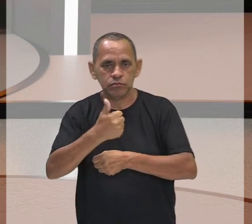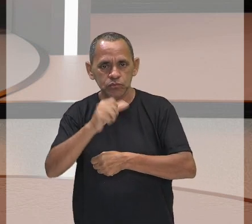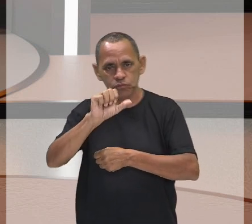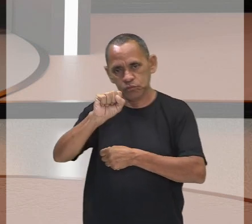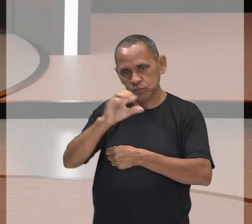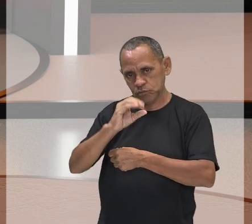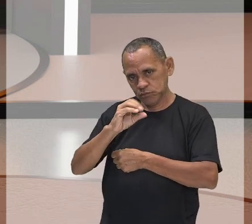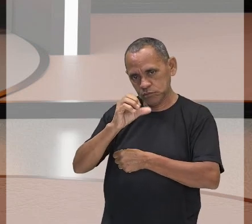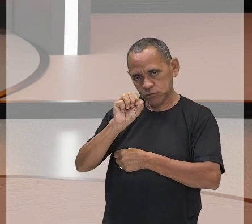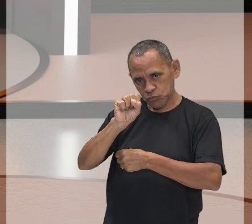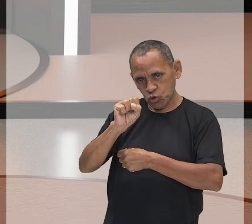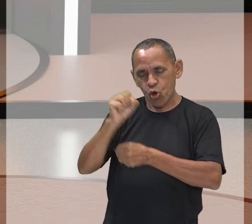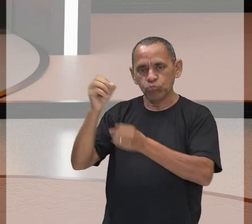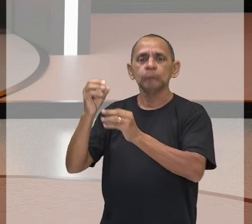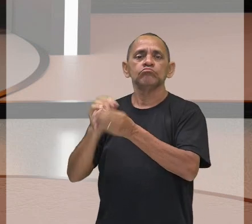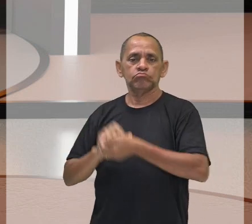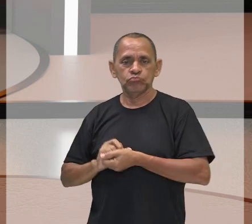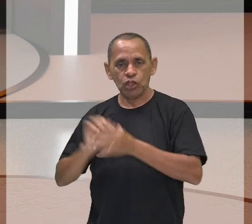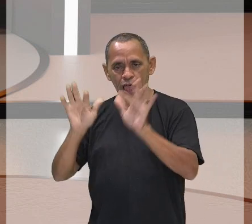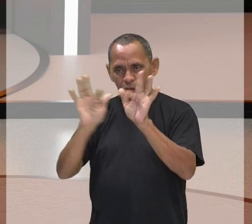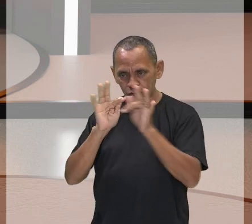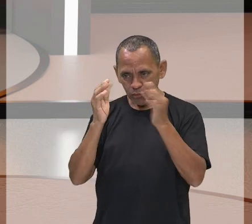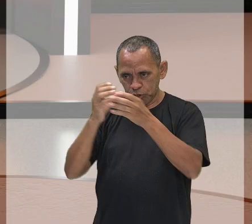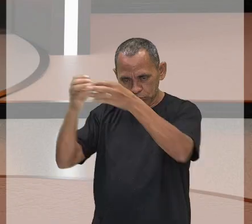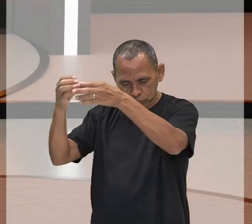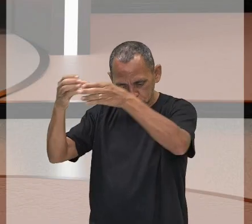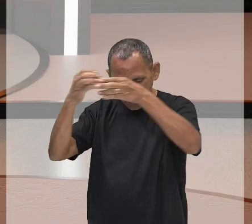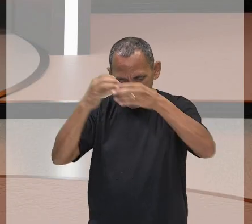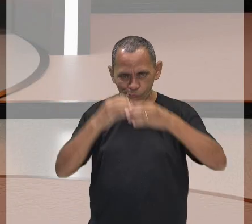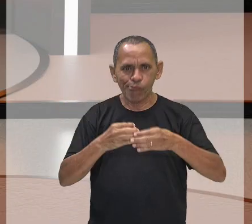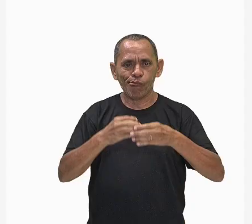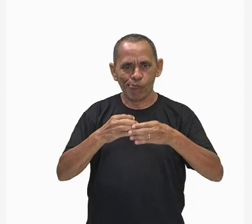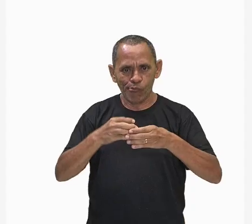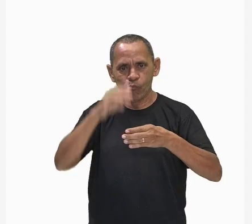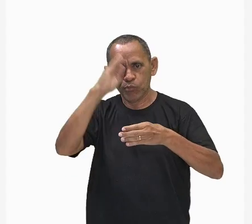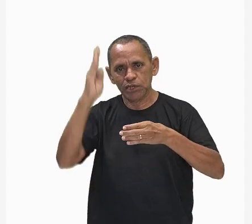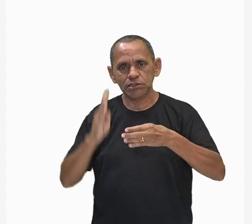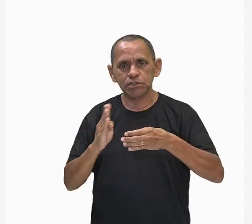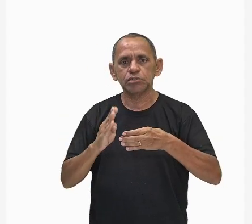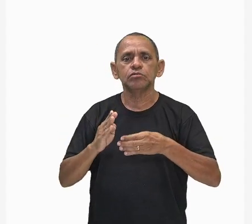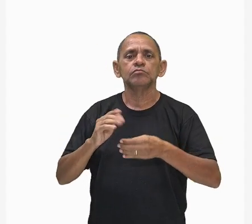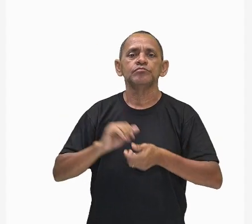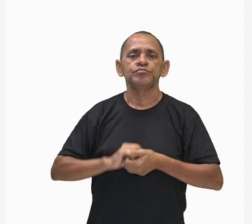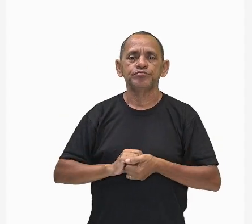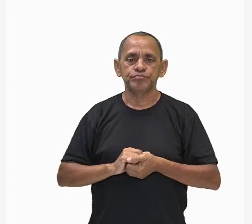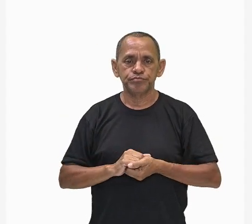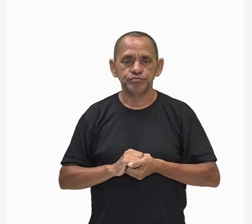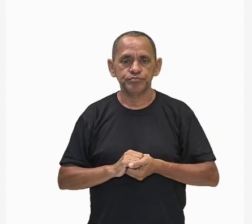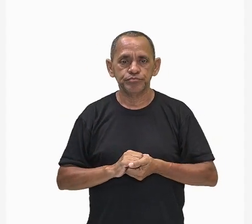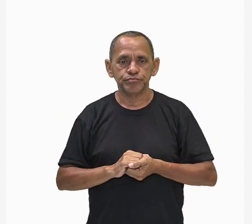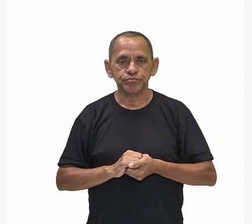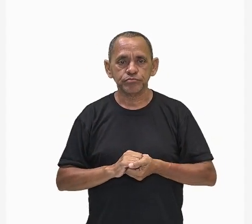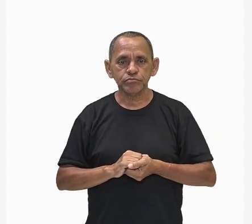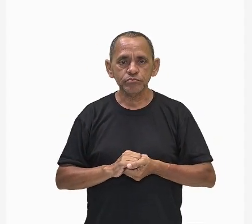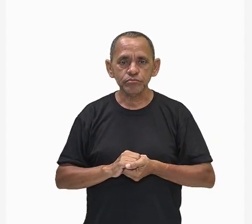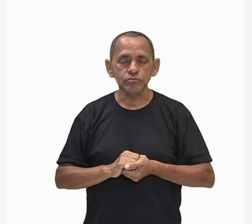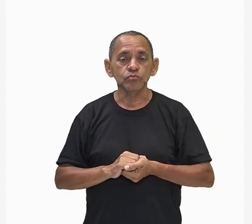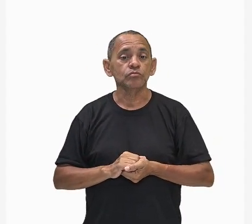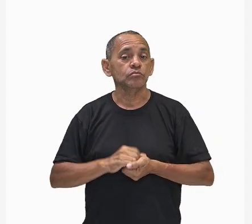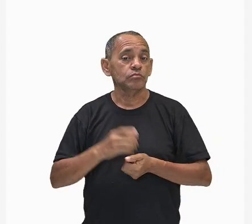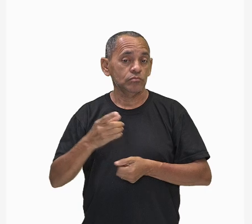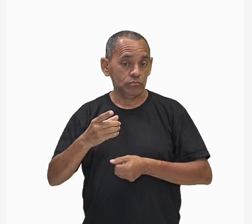vinda da família real portuguesa para o Brasil. Vamos adiante com o texto. Vamos lá, gente. Em 9 de janeiro